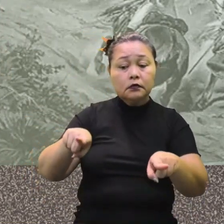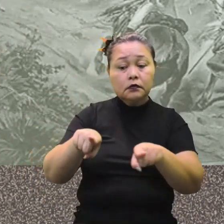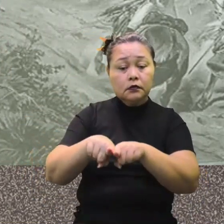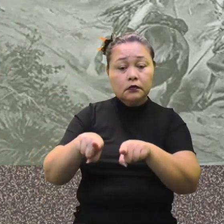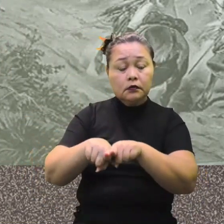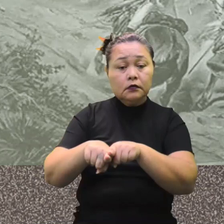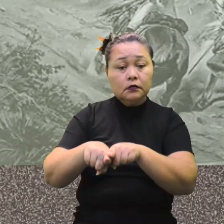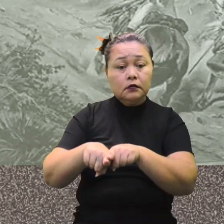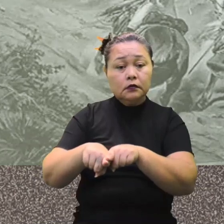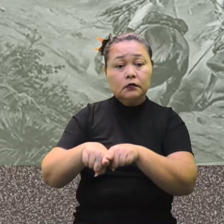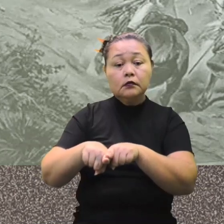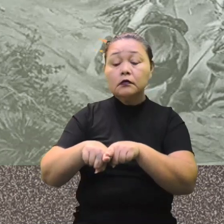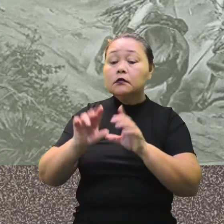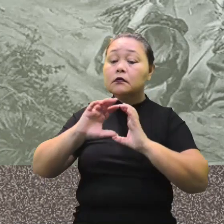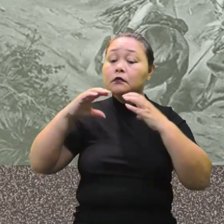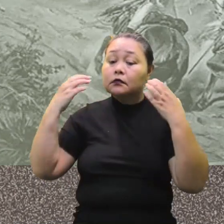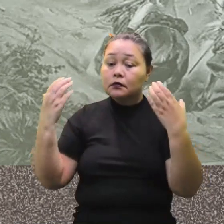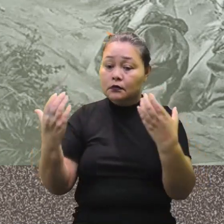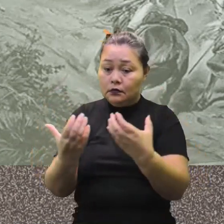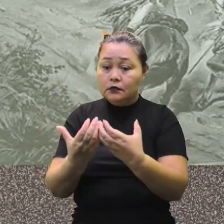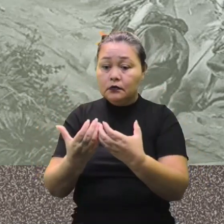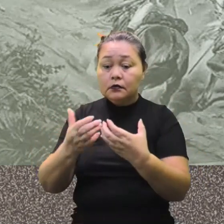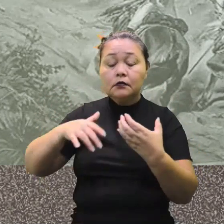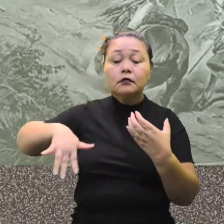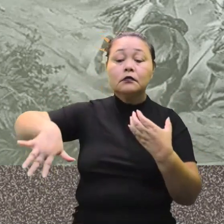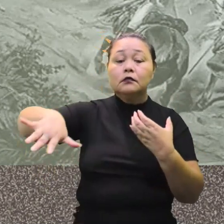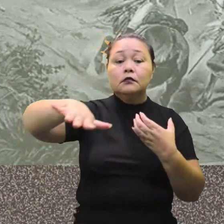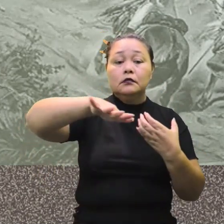aí no, nas comunidades